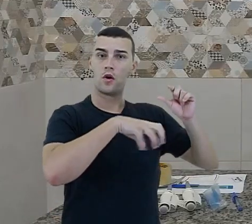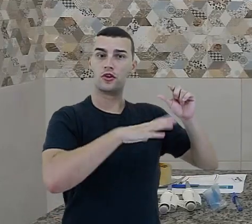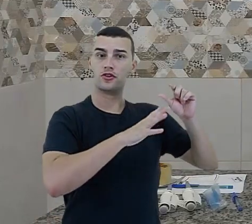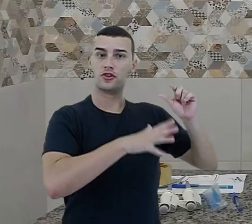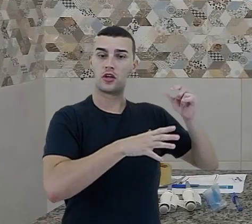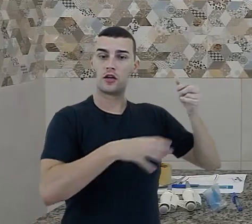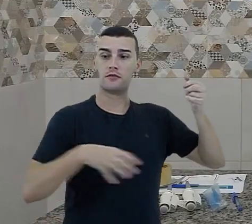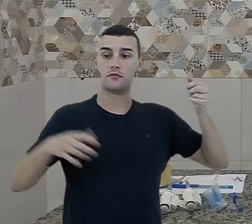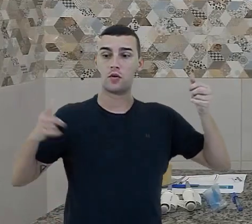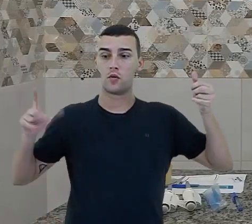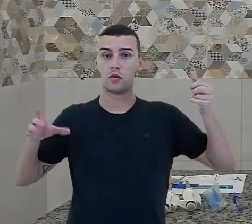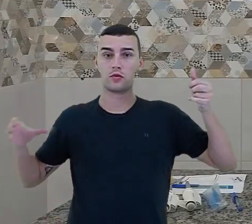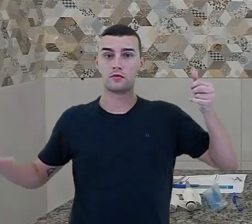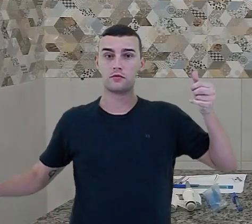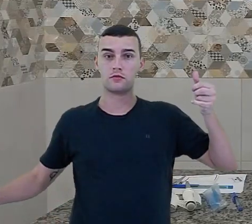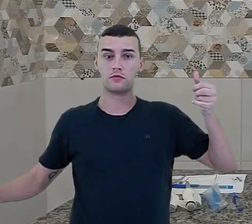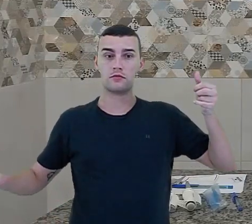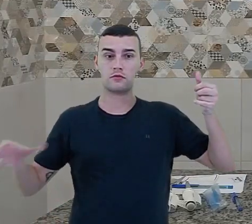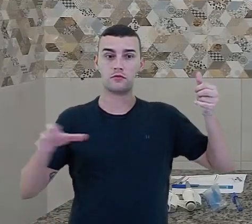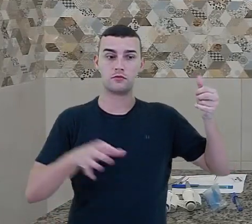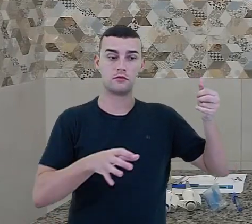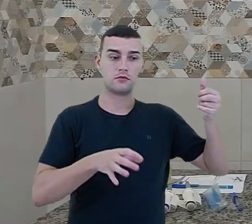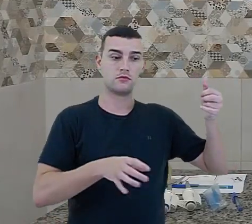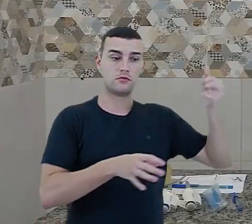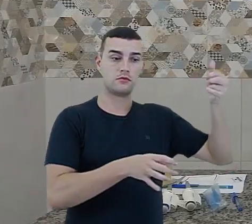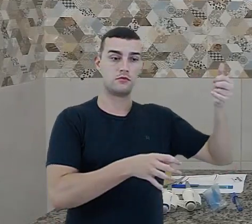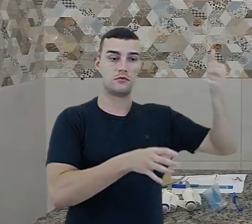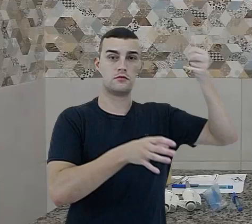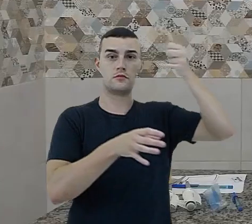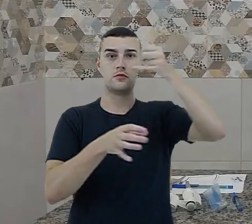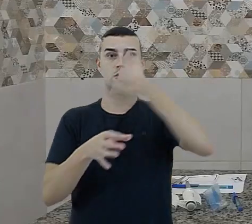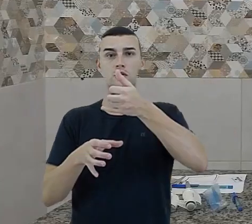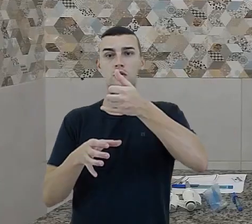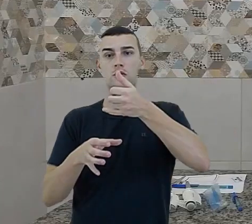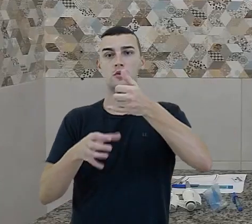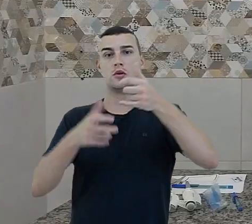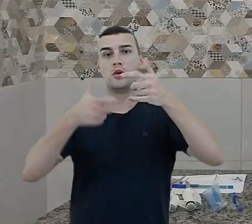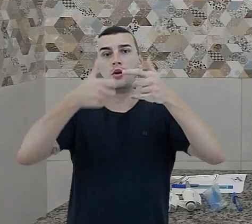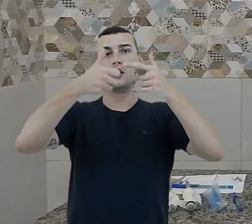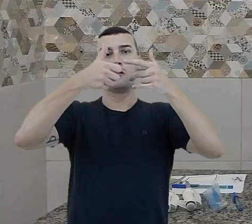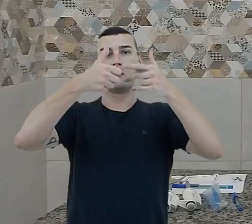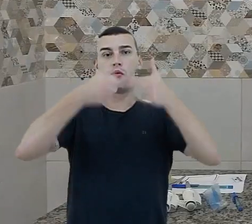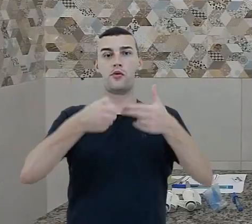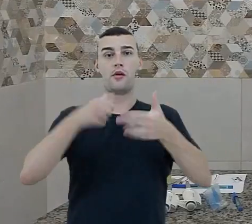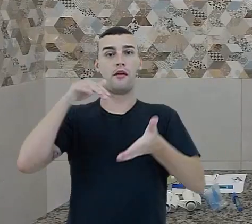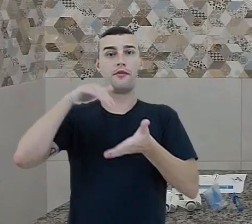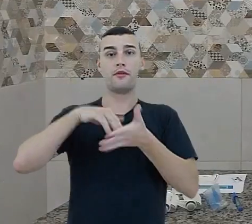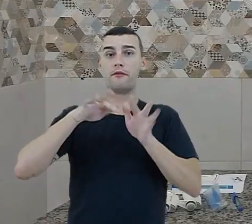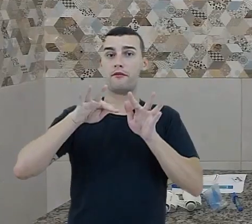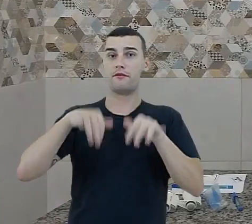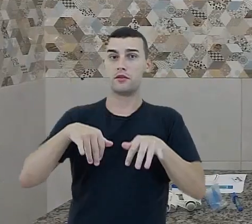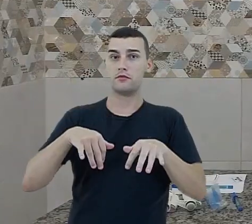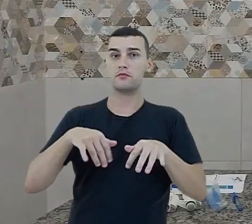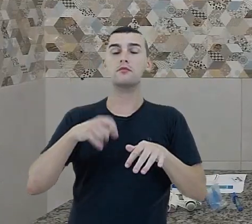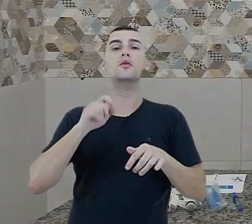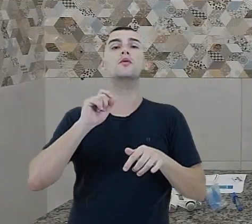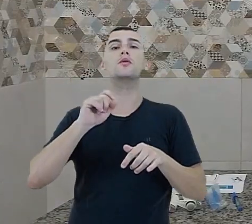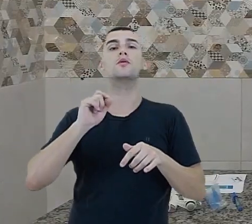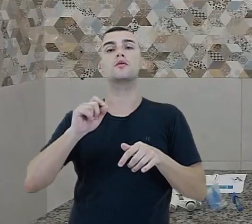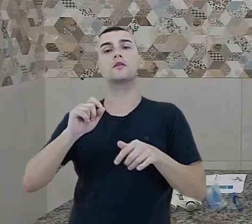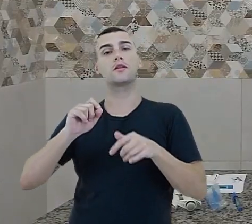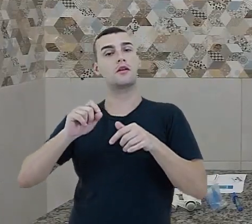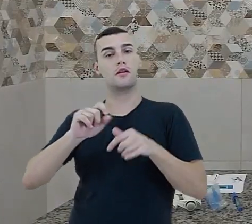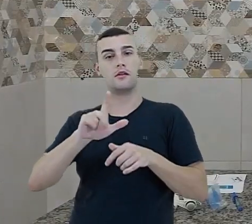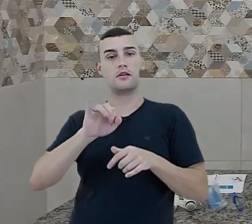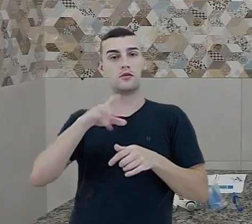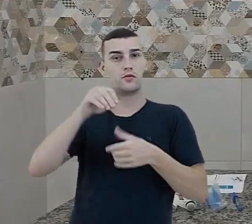líquido, eu vou para o recipiente onde eu quero descartar esse líquido e vou apertar esse pistão agora até o fim. E apertando até